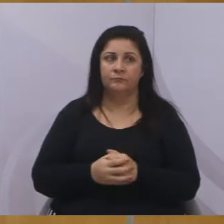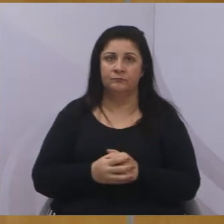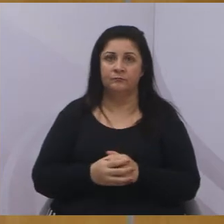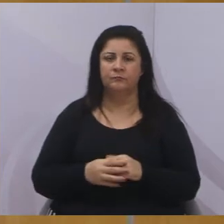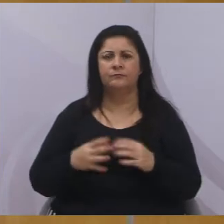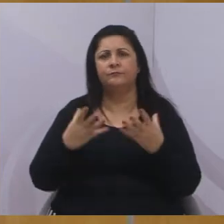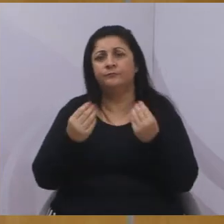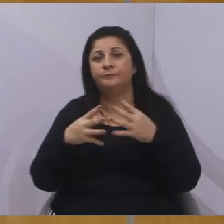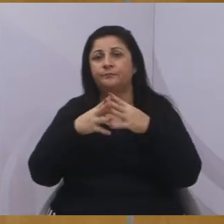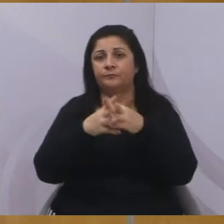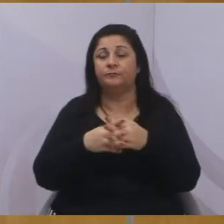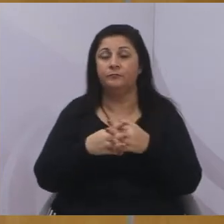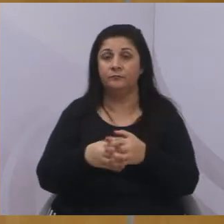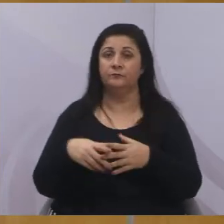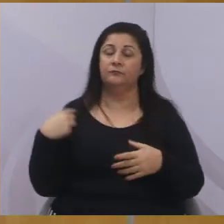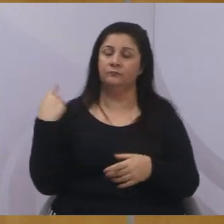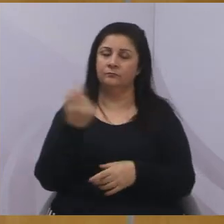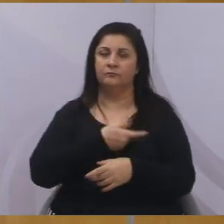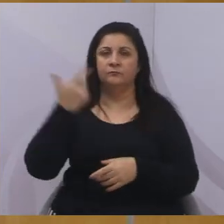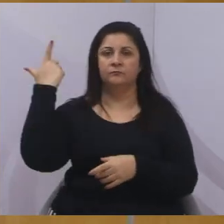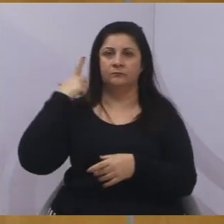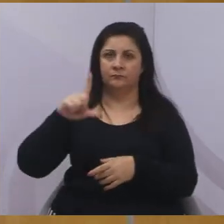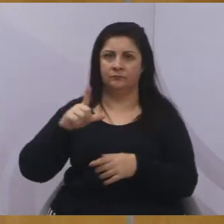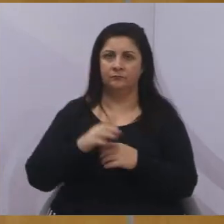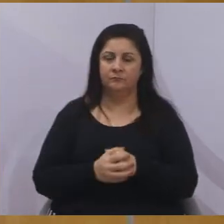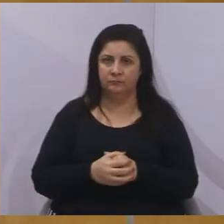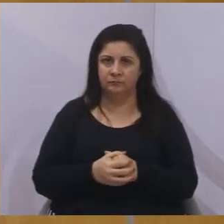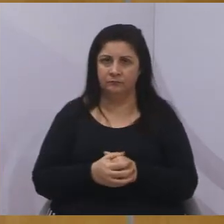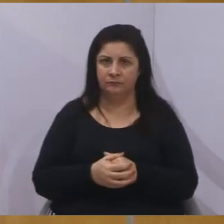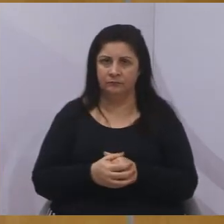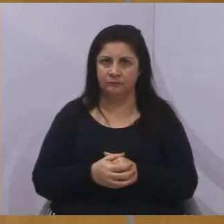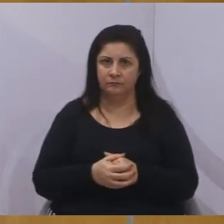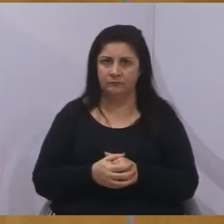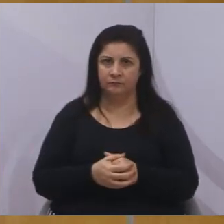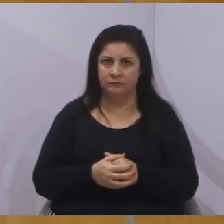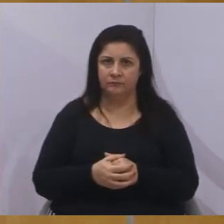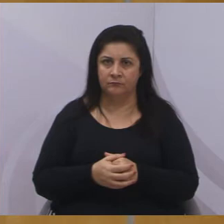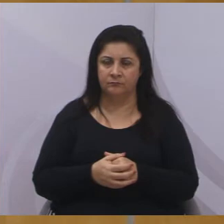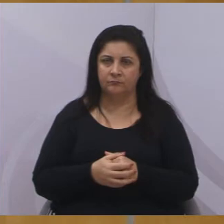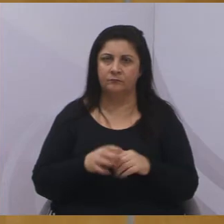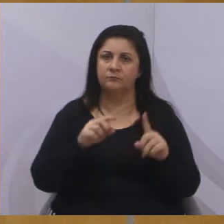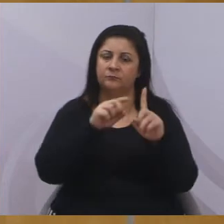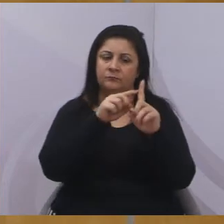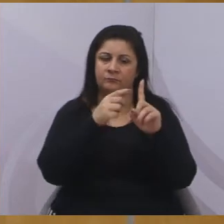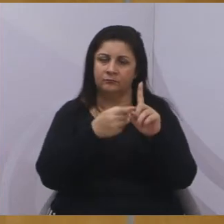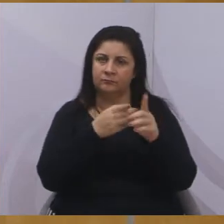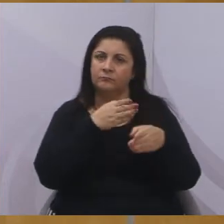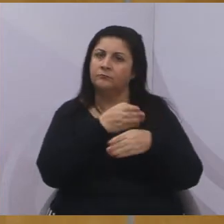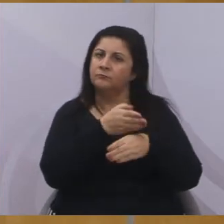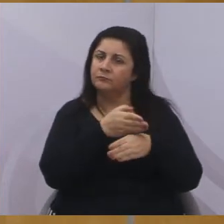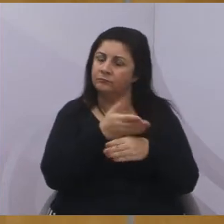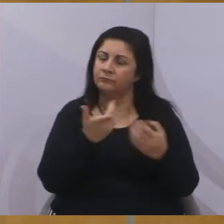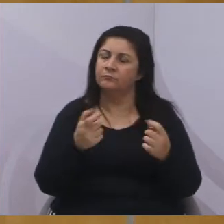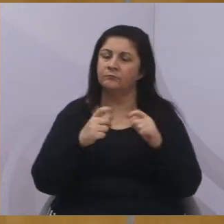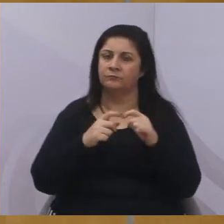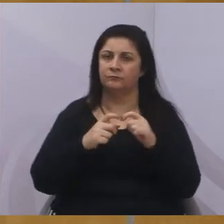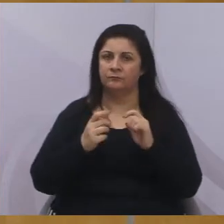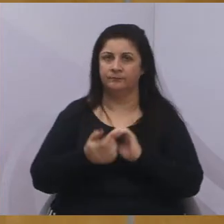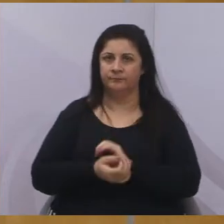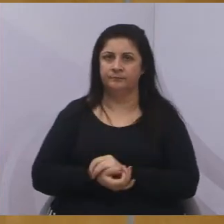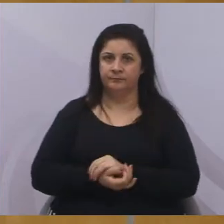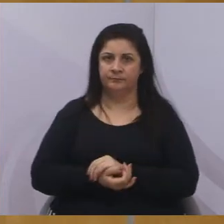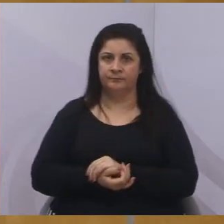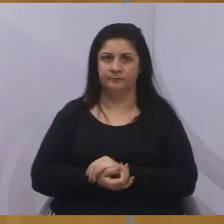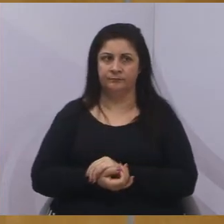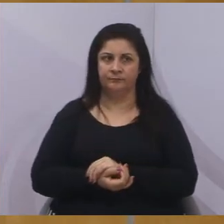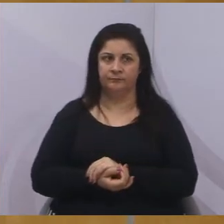as dificuldades, a gente conseguiu inserir as gestantes nos nossos serviços.